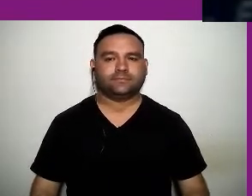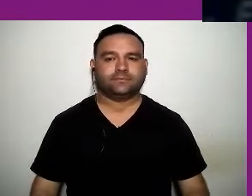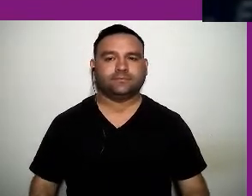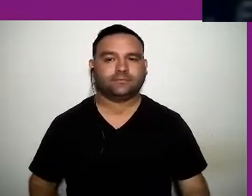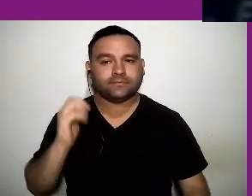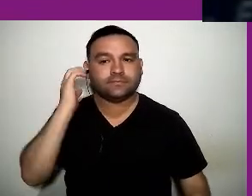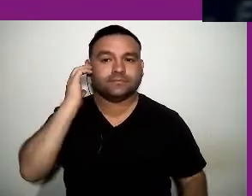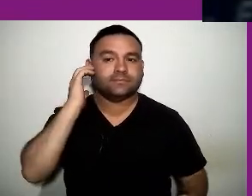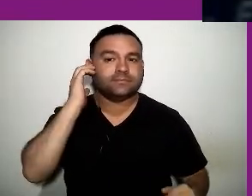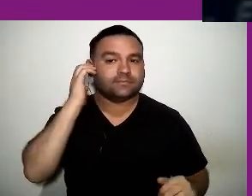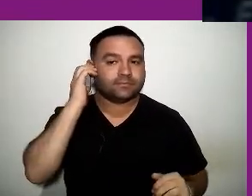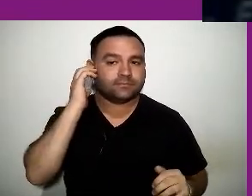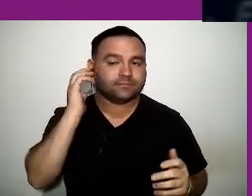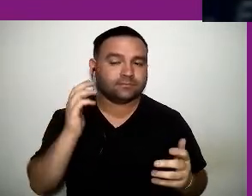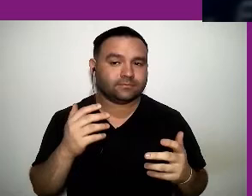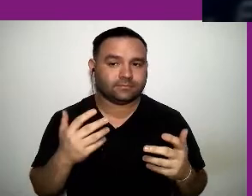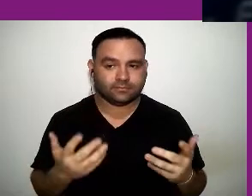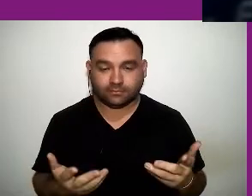Então,